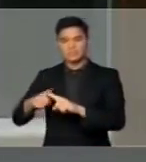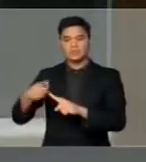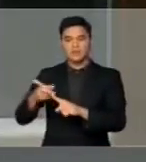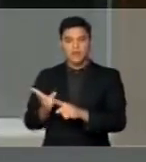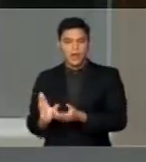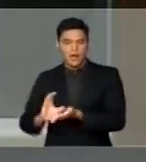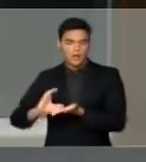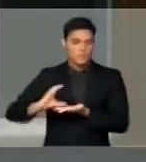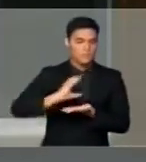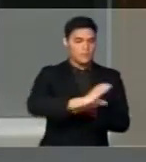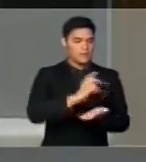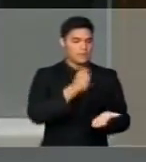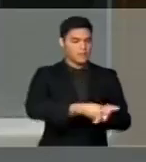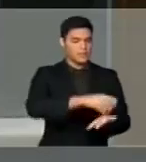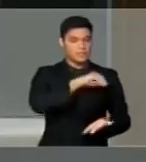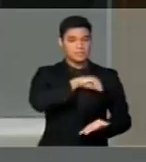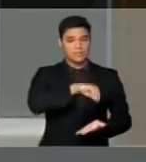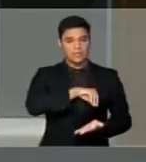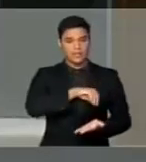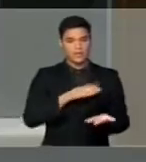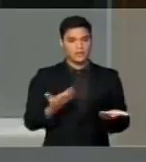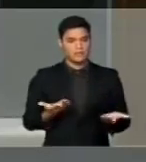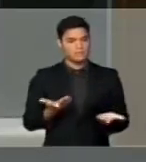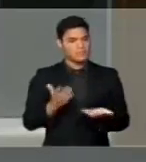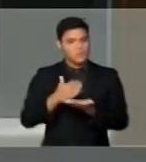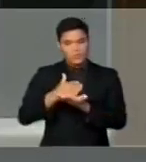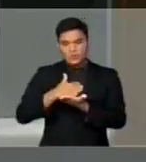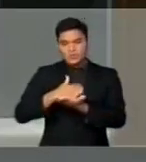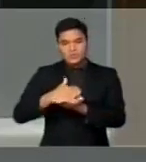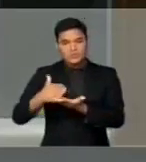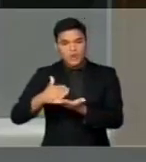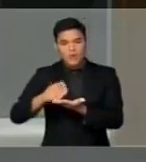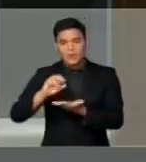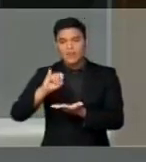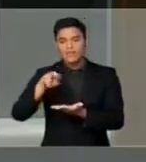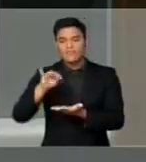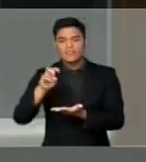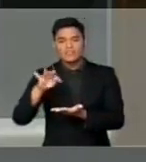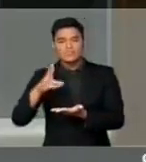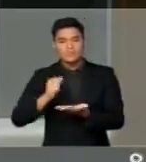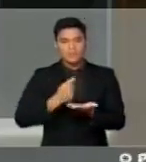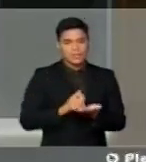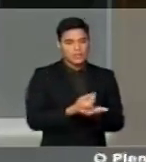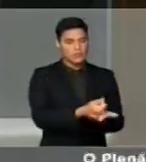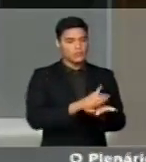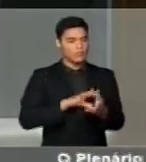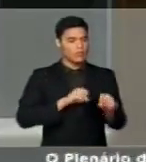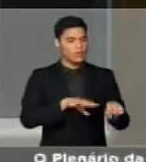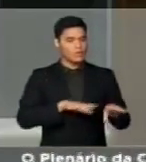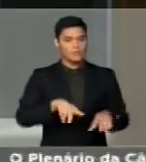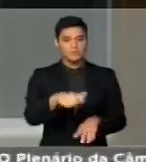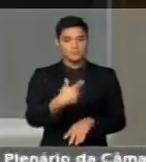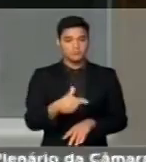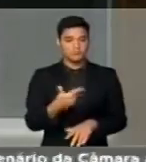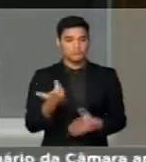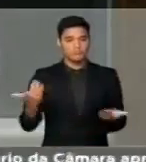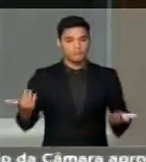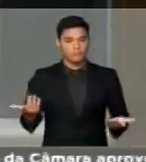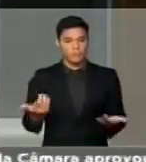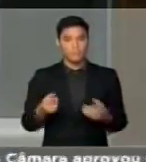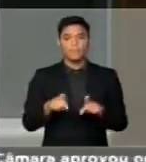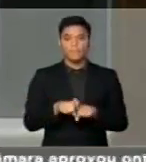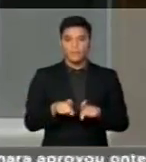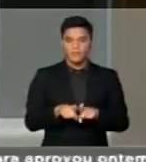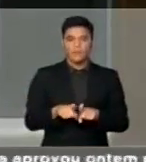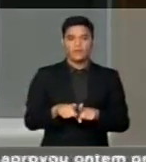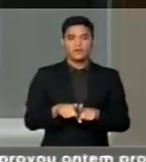a pagamento de salários. Então não sobra nada para investimento na educação. Há uma duplicidade também,